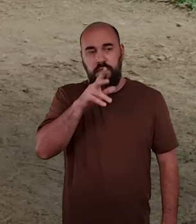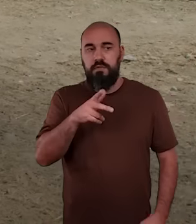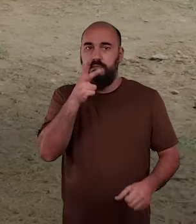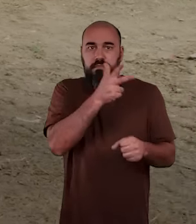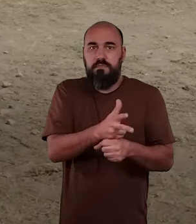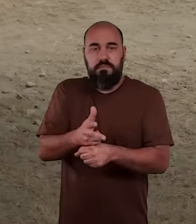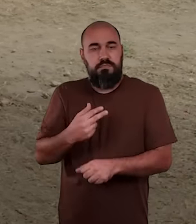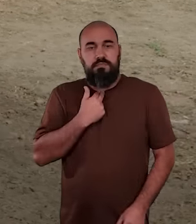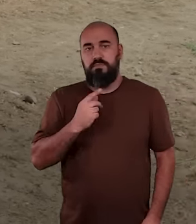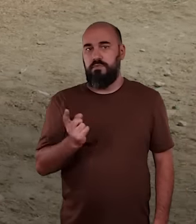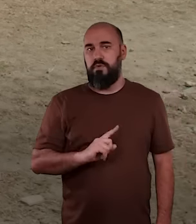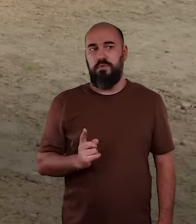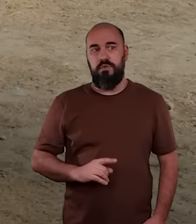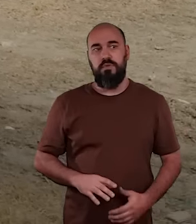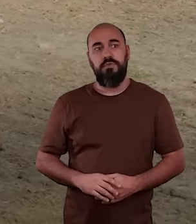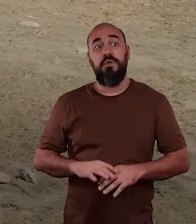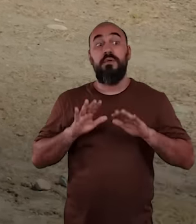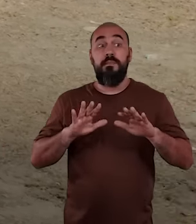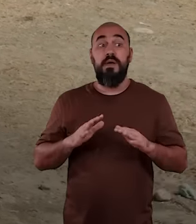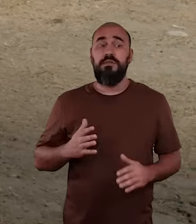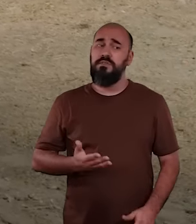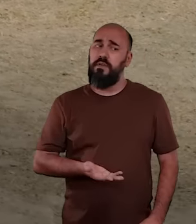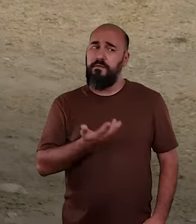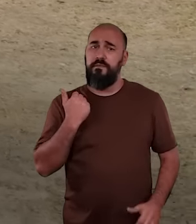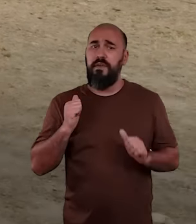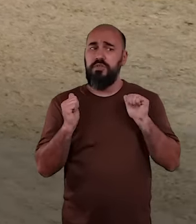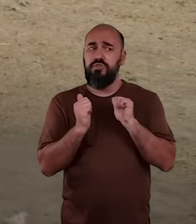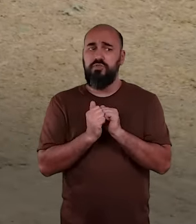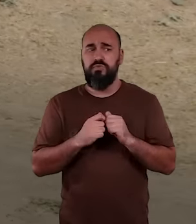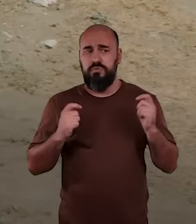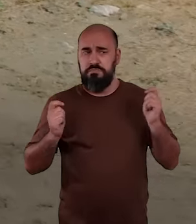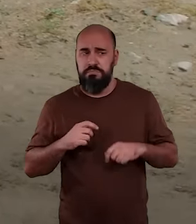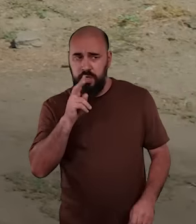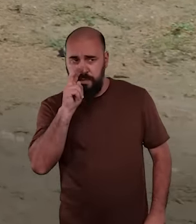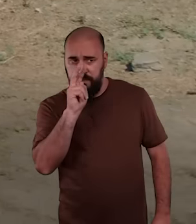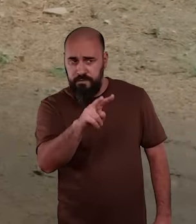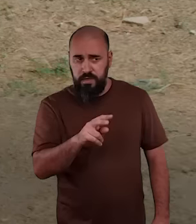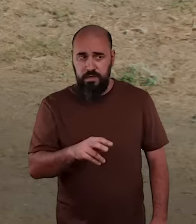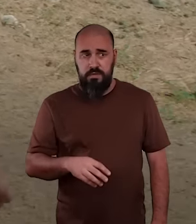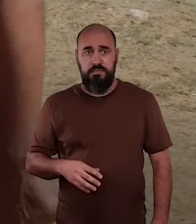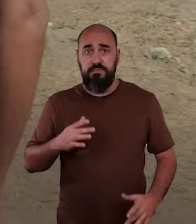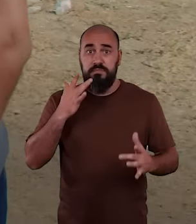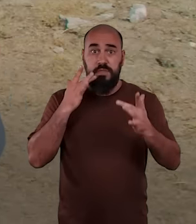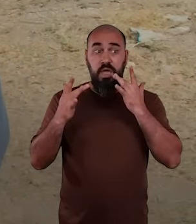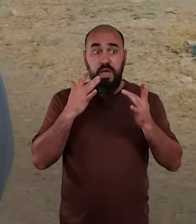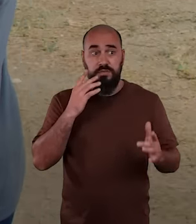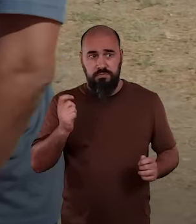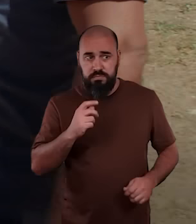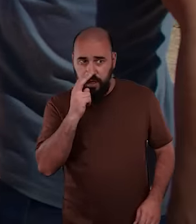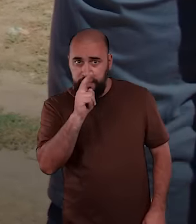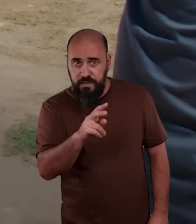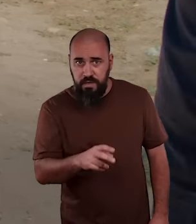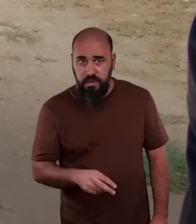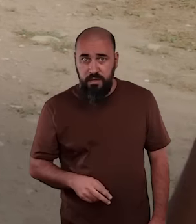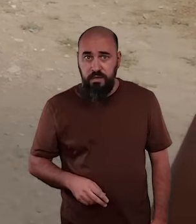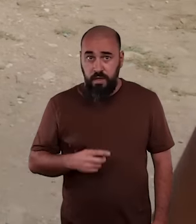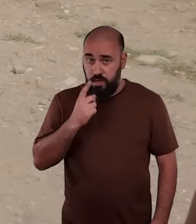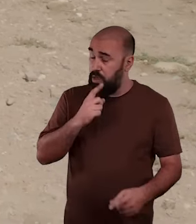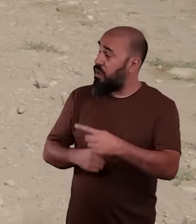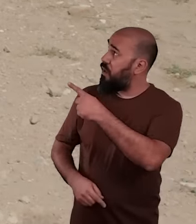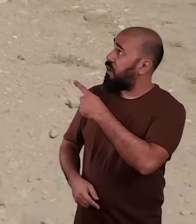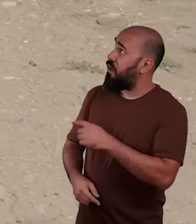filmar dentro do teatro. Mas vou pedir o Vassian para vir para cá, eu não sei se daqui já consegue ver o teatro lá embaixo, dá para ver as